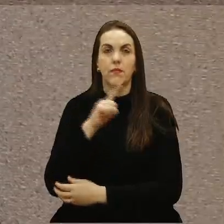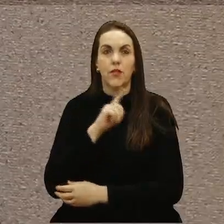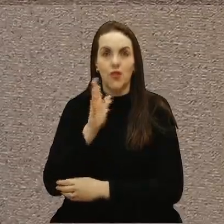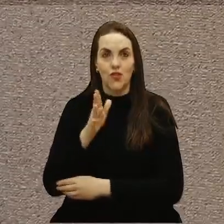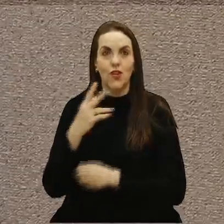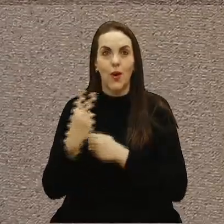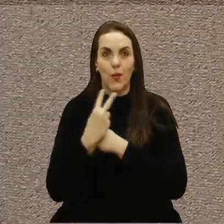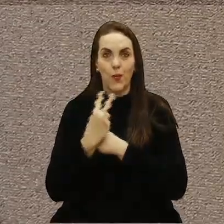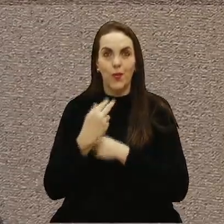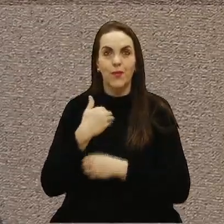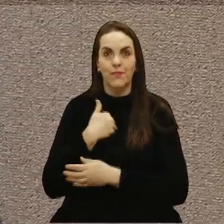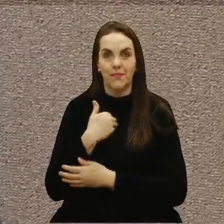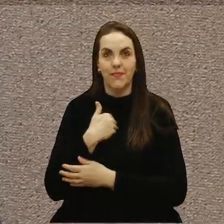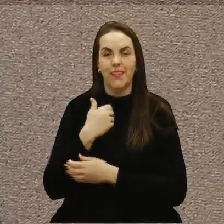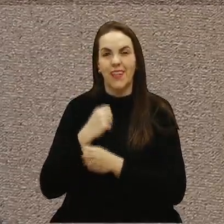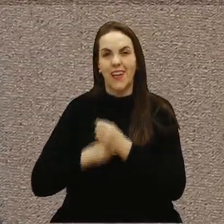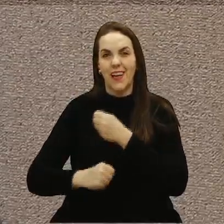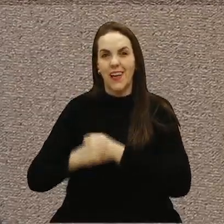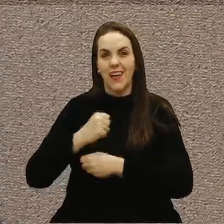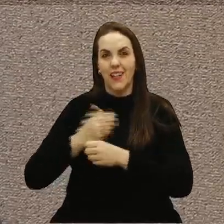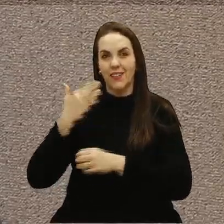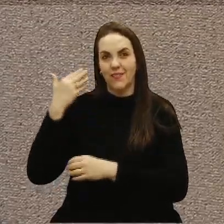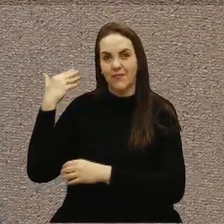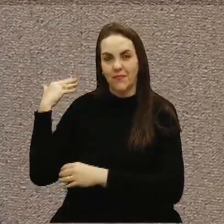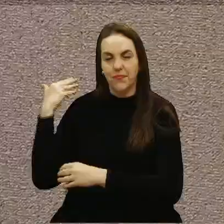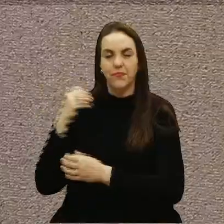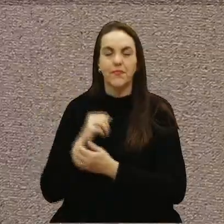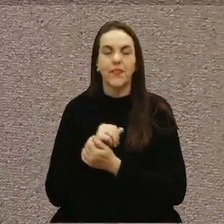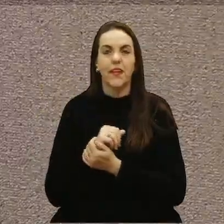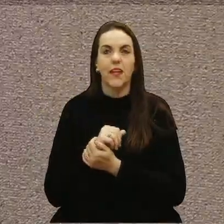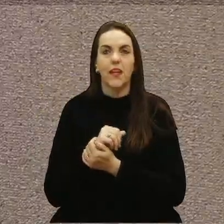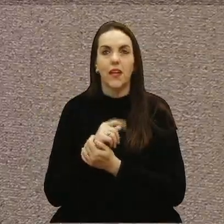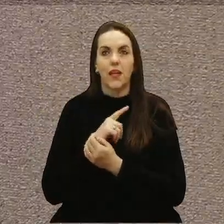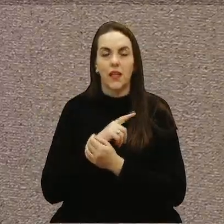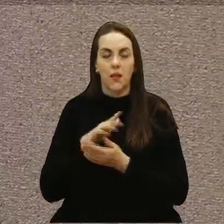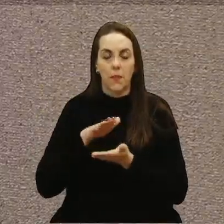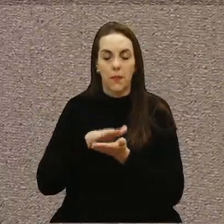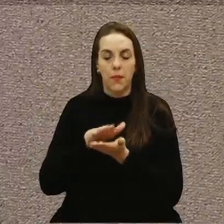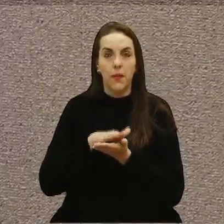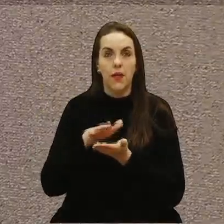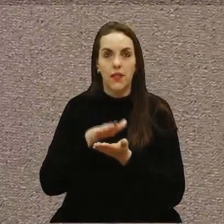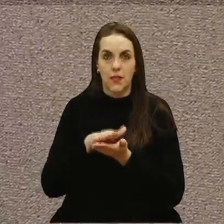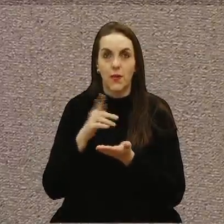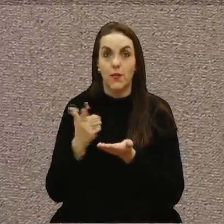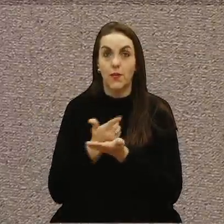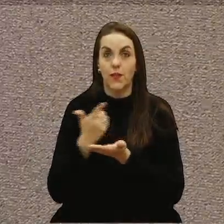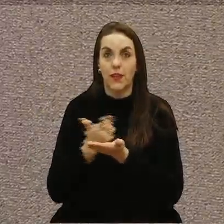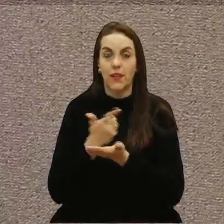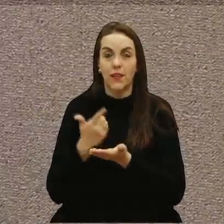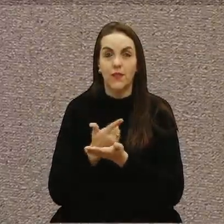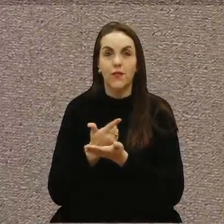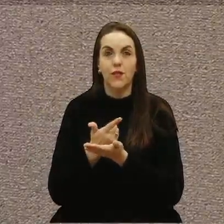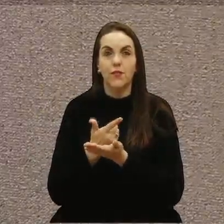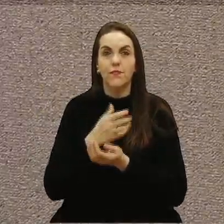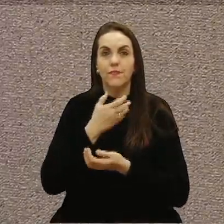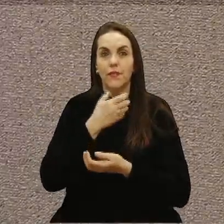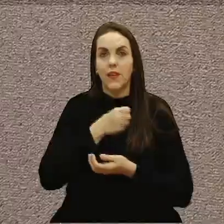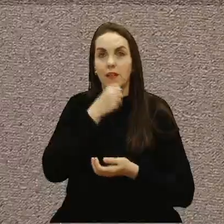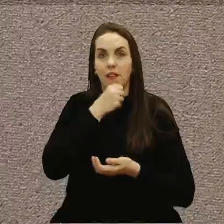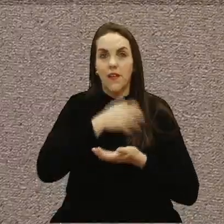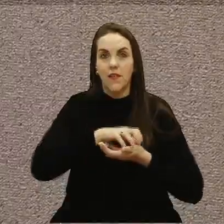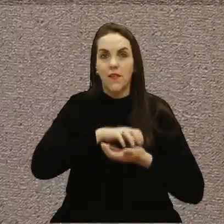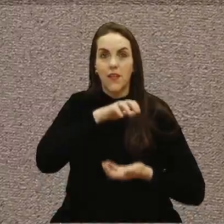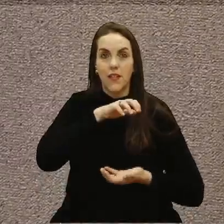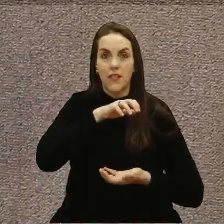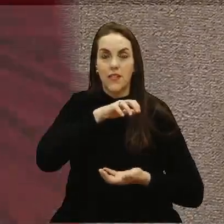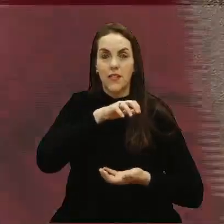de mim há anos atrás e que publicou nos últimos dias, lançou o livro Envelhecer, Escolha